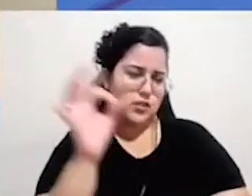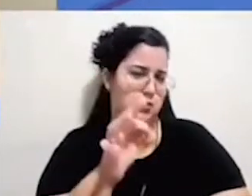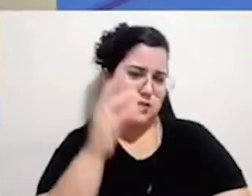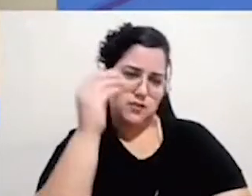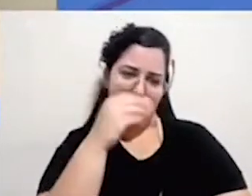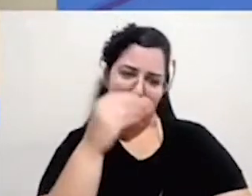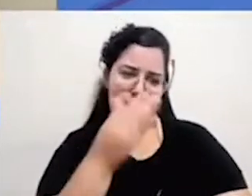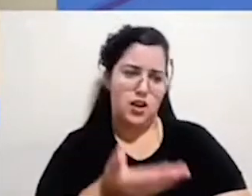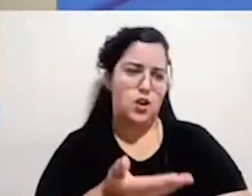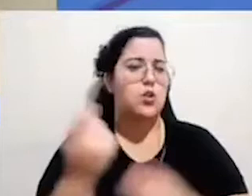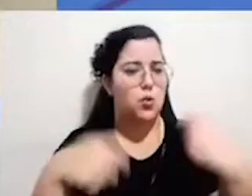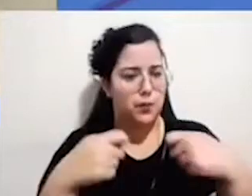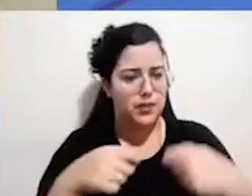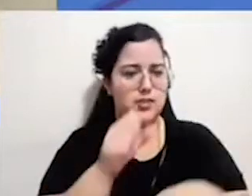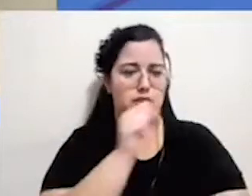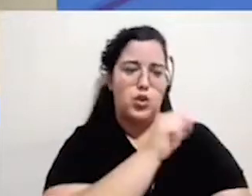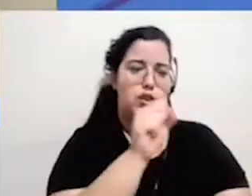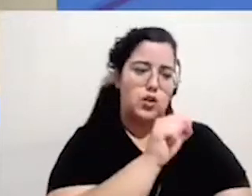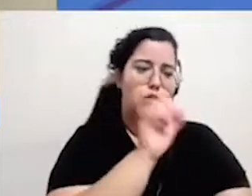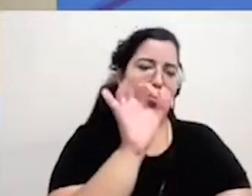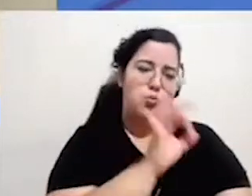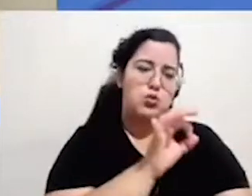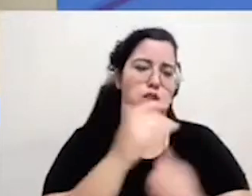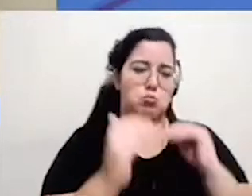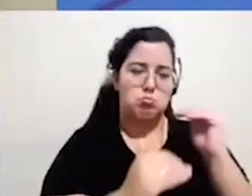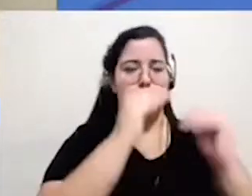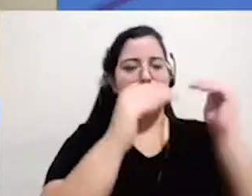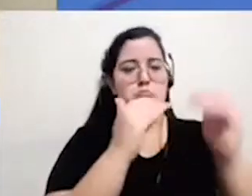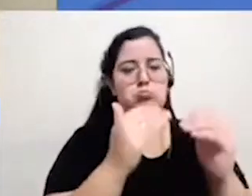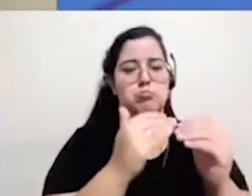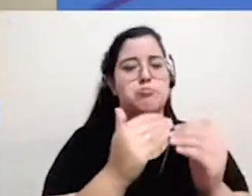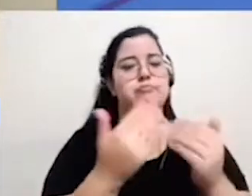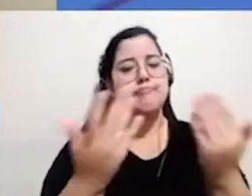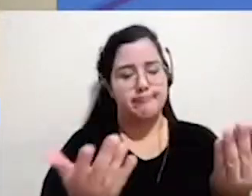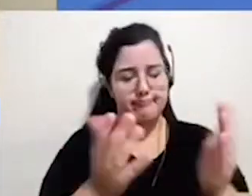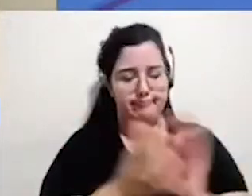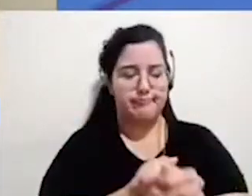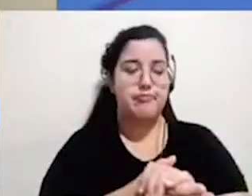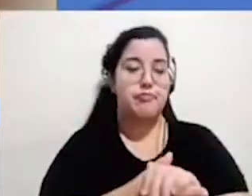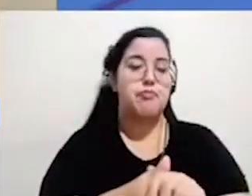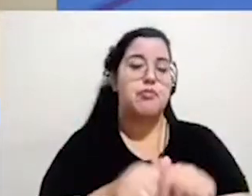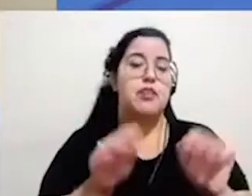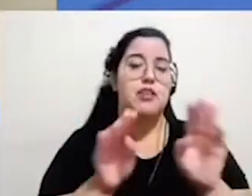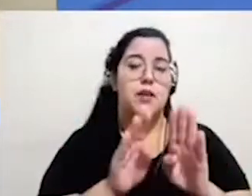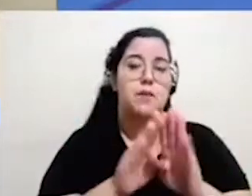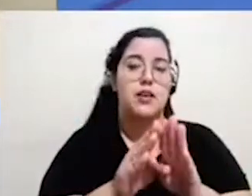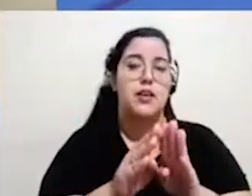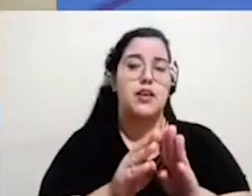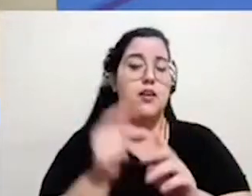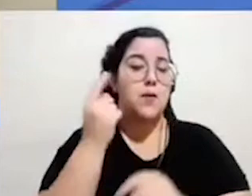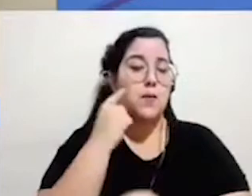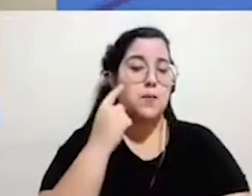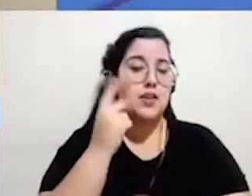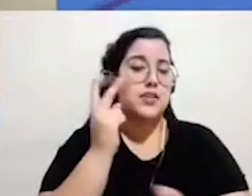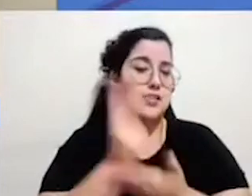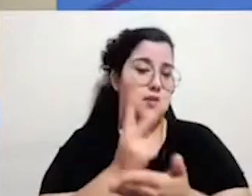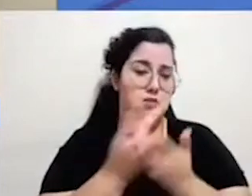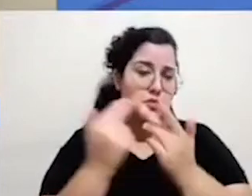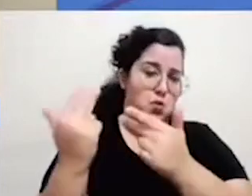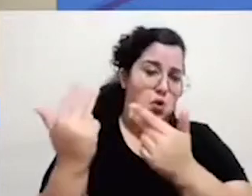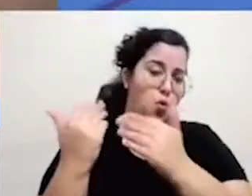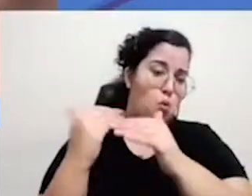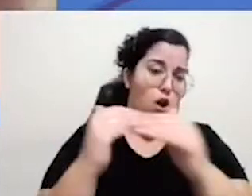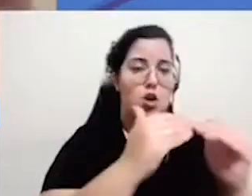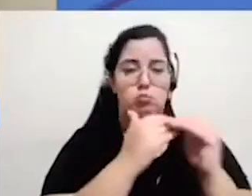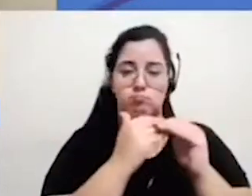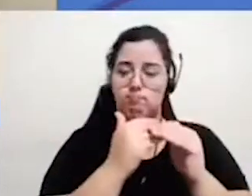no fundo, é uma ideia assim, eu estou ainda impregnada com a coisa das Olimpíadas, então você pensa que está todo mundo no mesmo barco. Se você